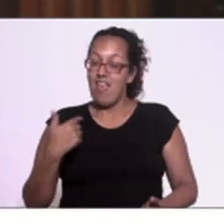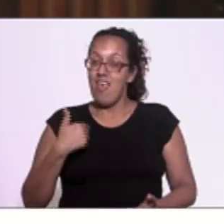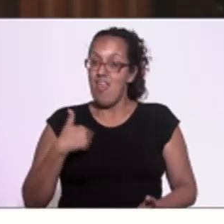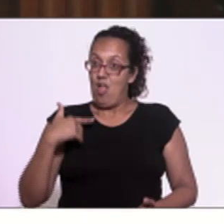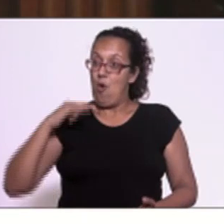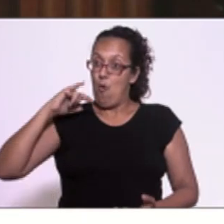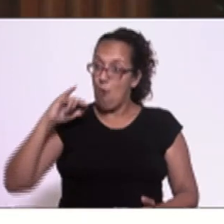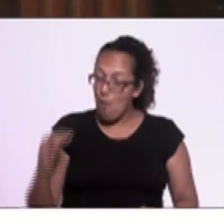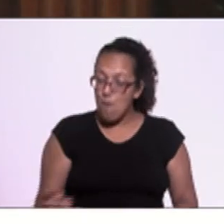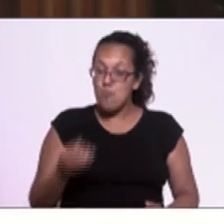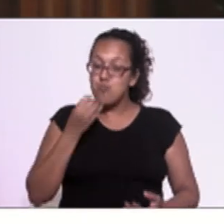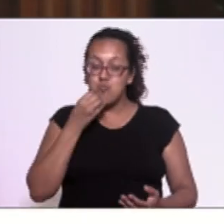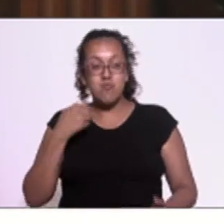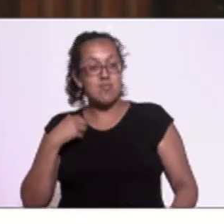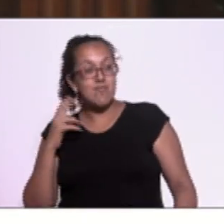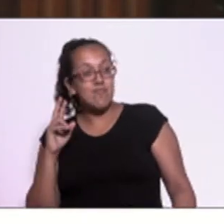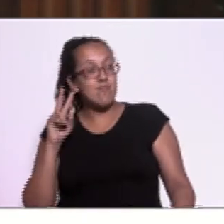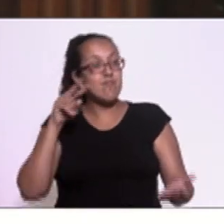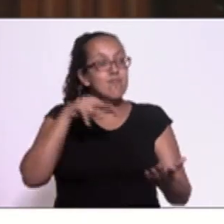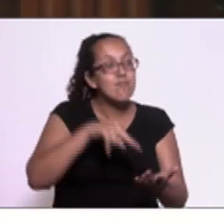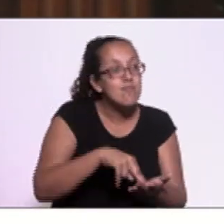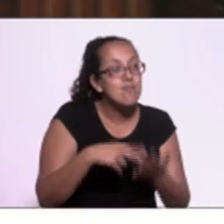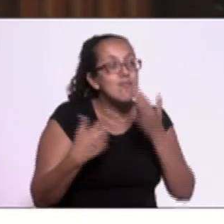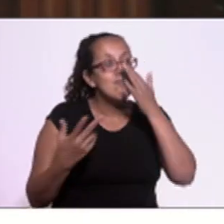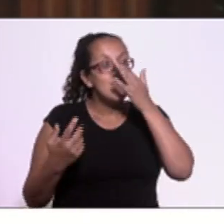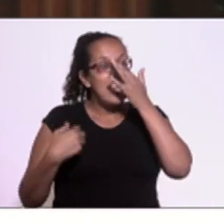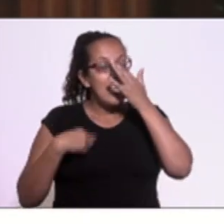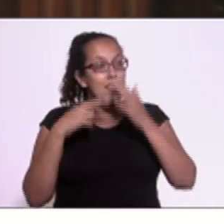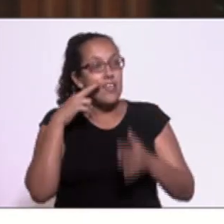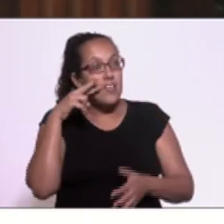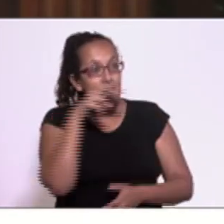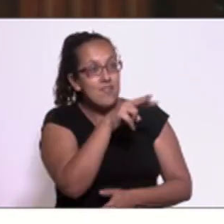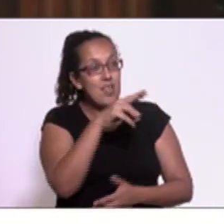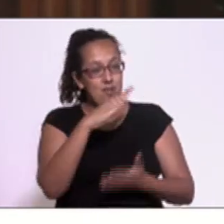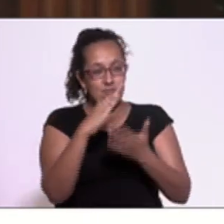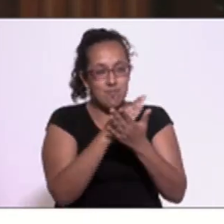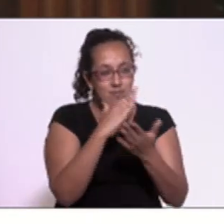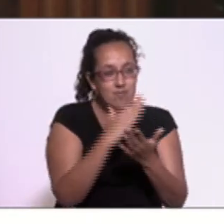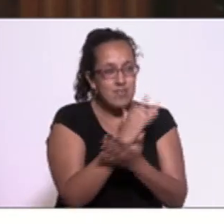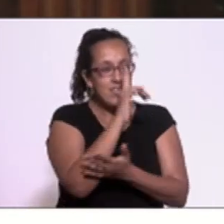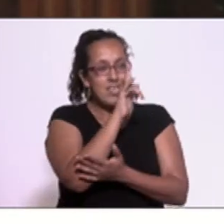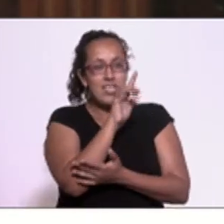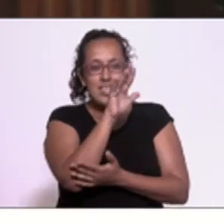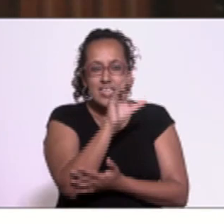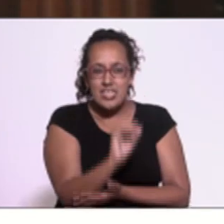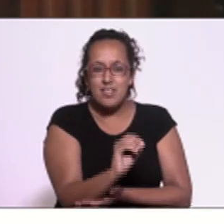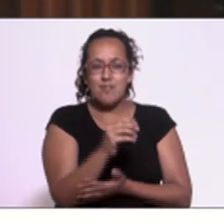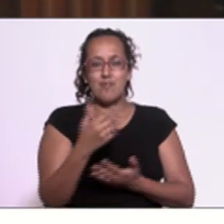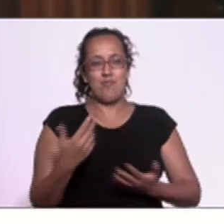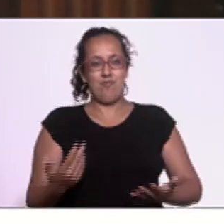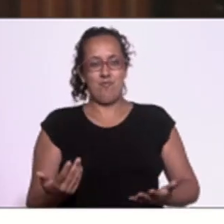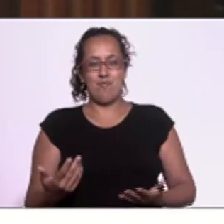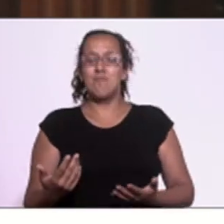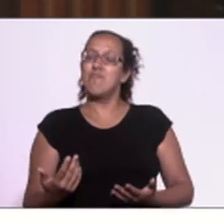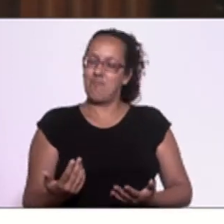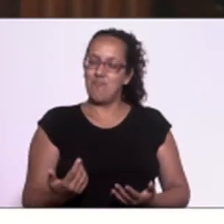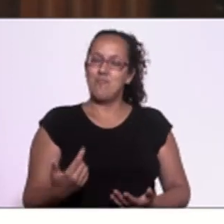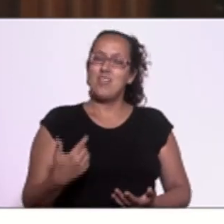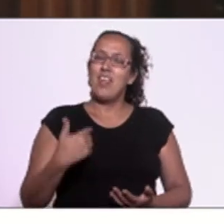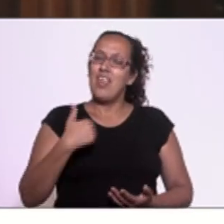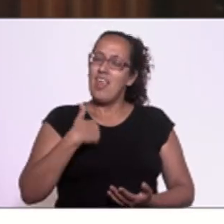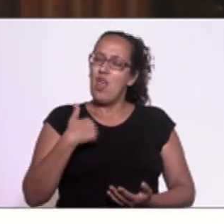a oportunidade e a honra de colaborar com os trabalhos do INEPAC, na qualidade de diretor-geral, eu fiz questão